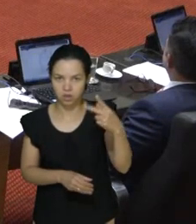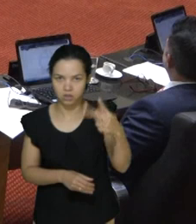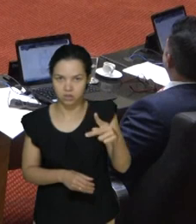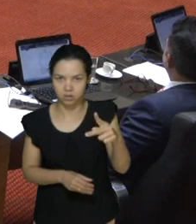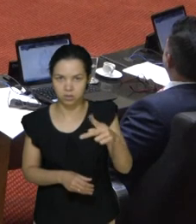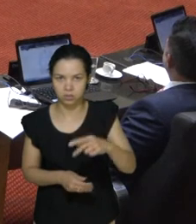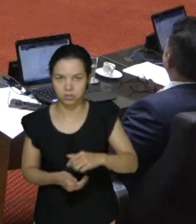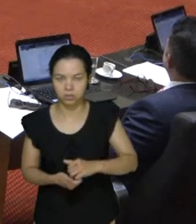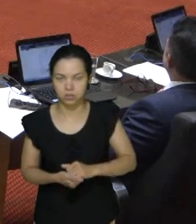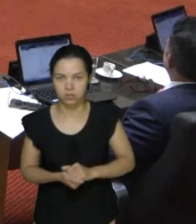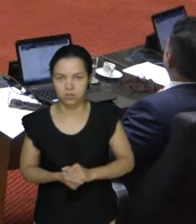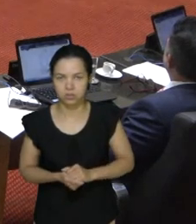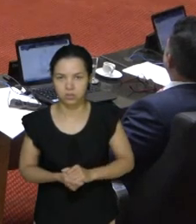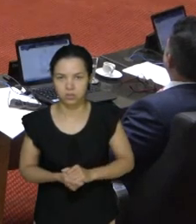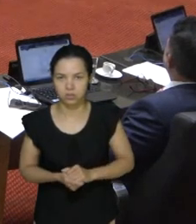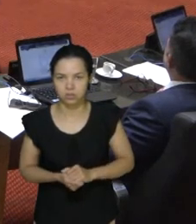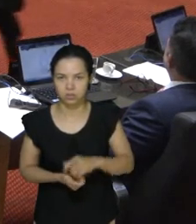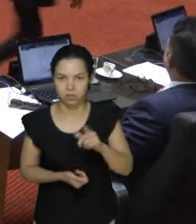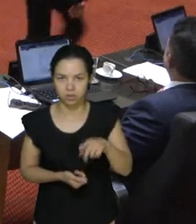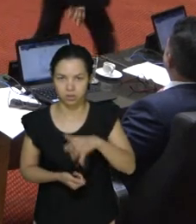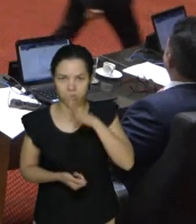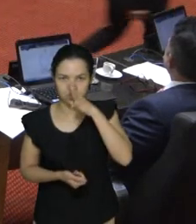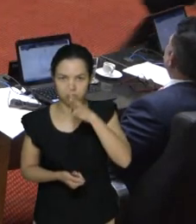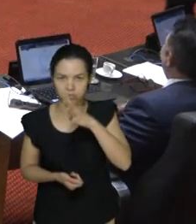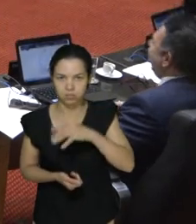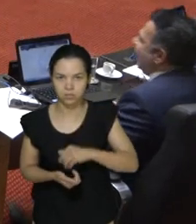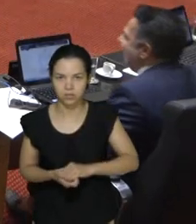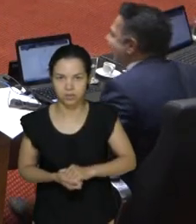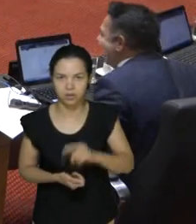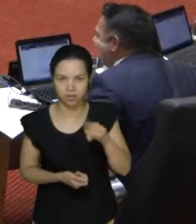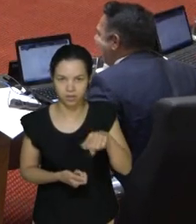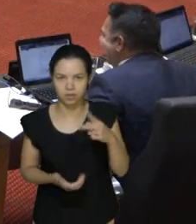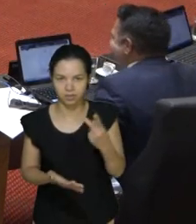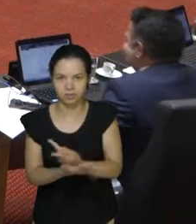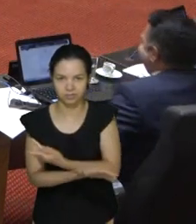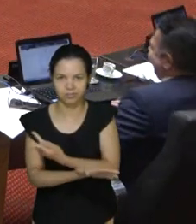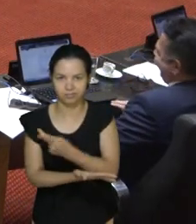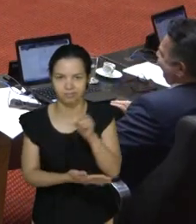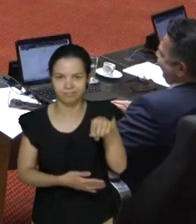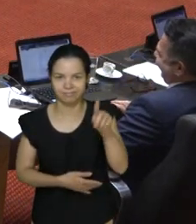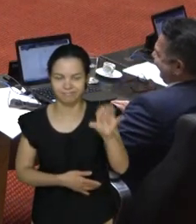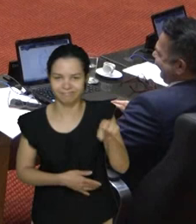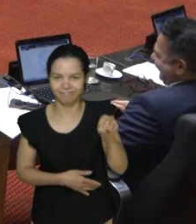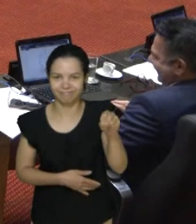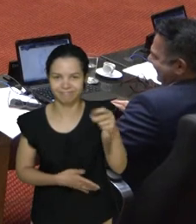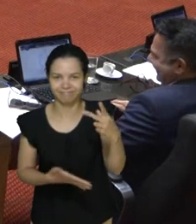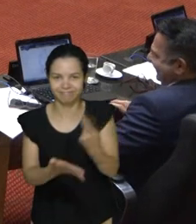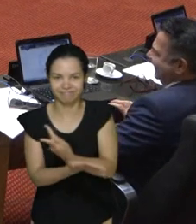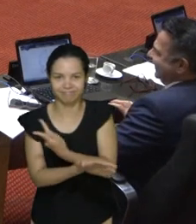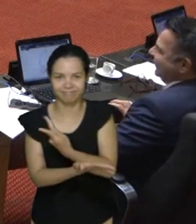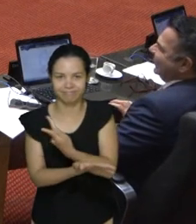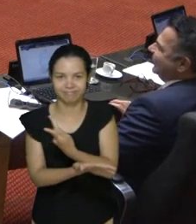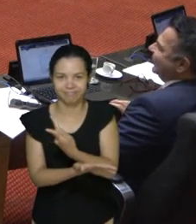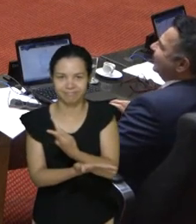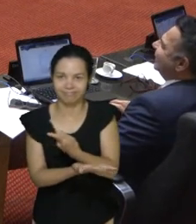que não foi um equívoco? É um equívoco. É um equívoco. É um equívoco.